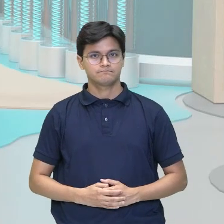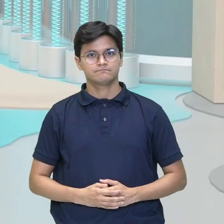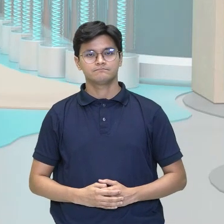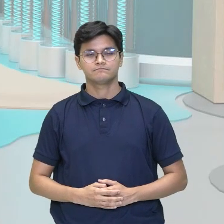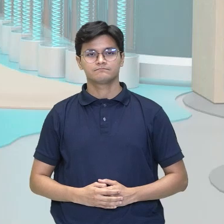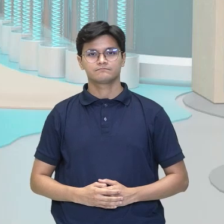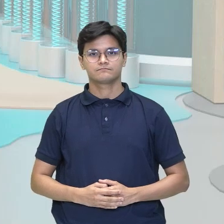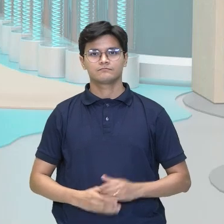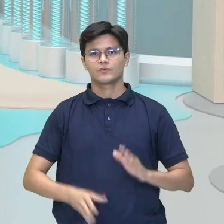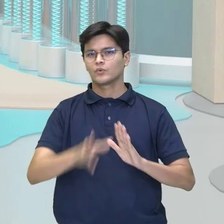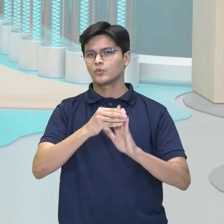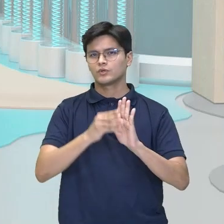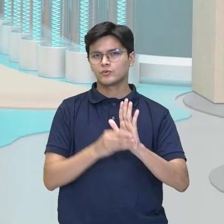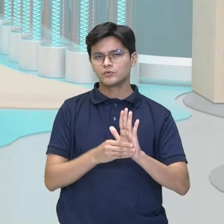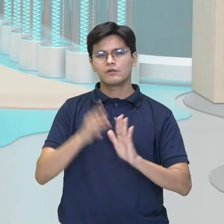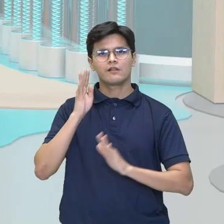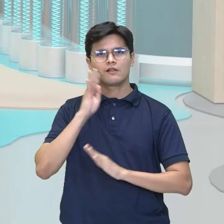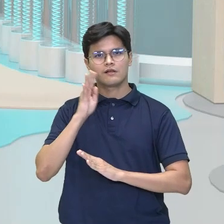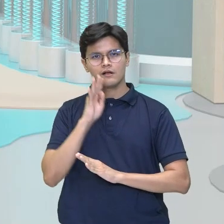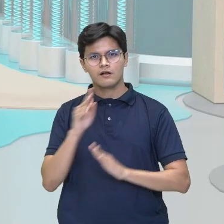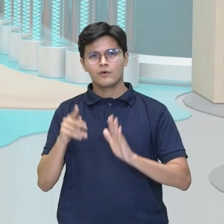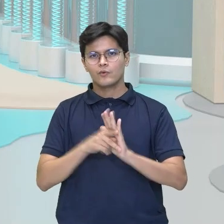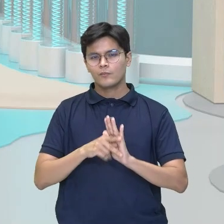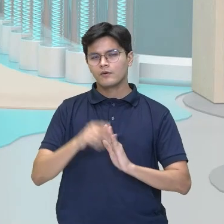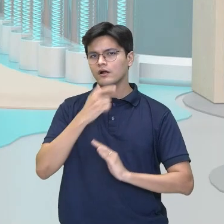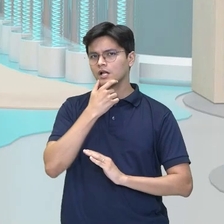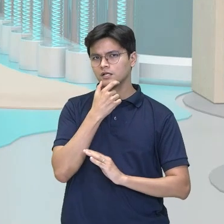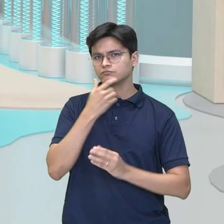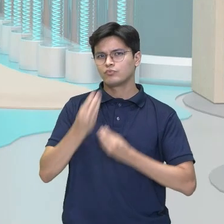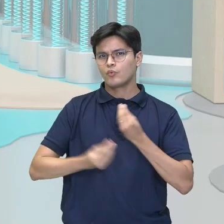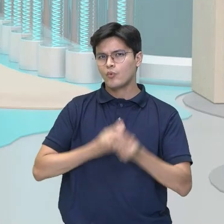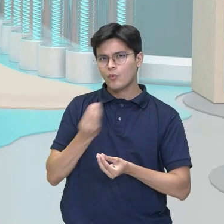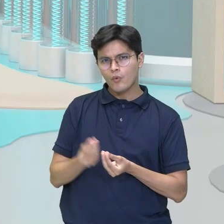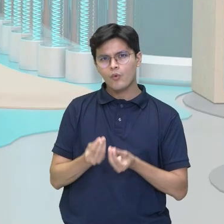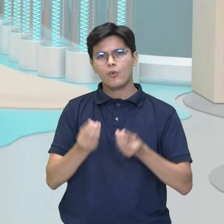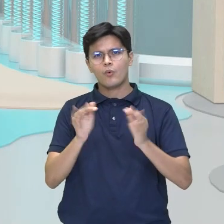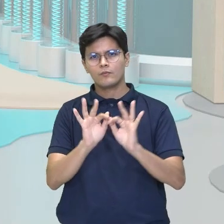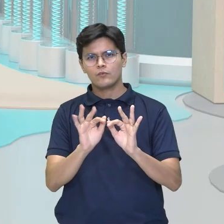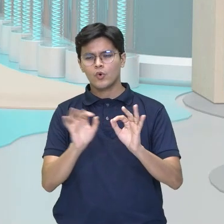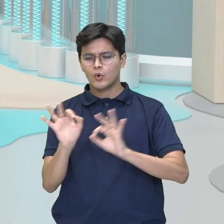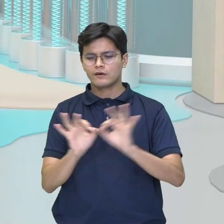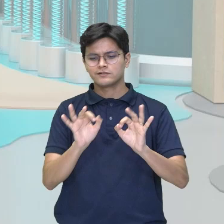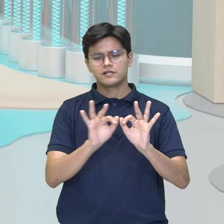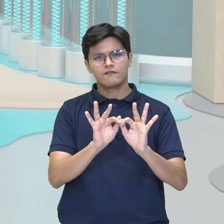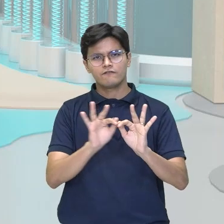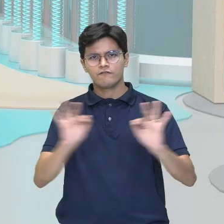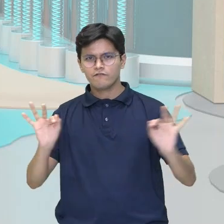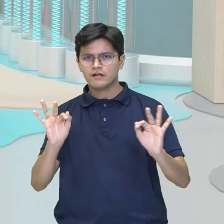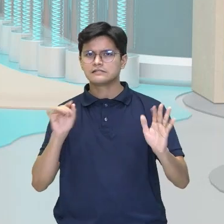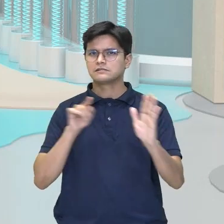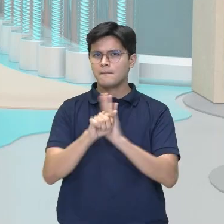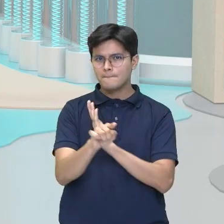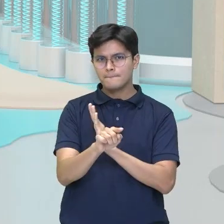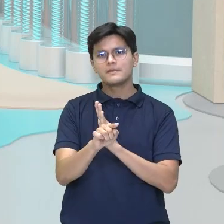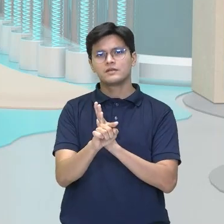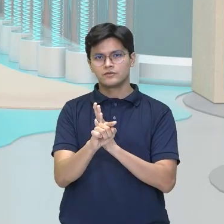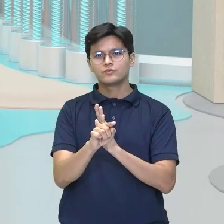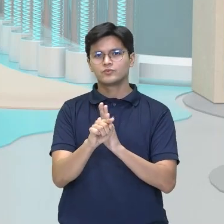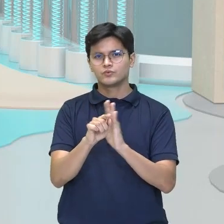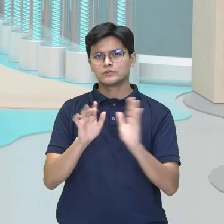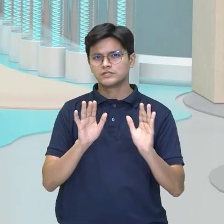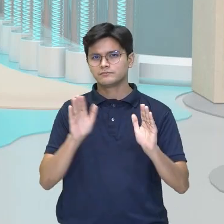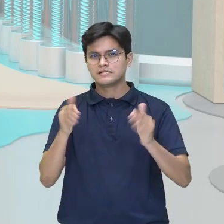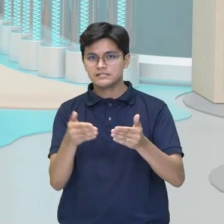que é bem legal na língua inglesa, que é como fazer perguntas mais específicas, eu trouxe aqui um tema de